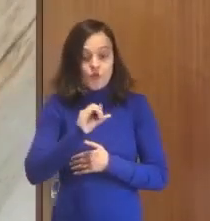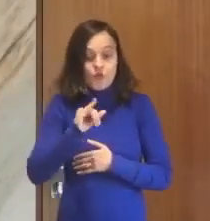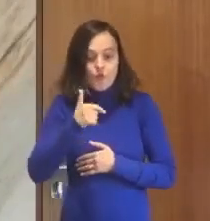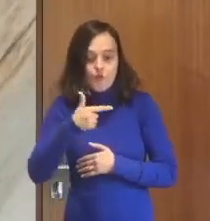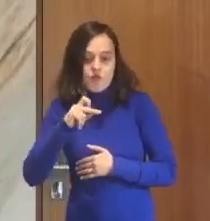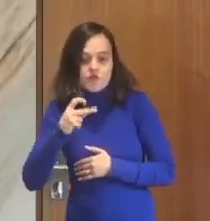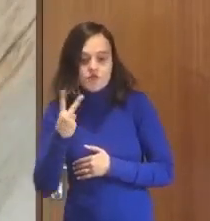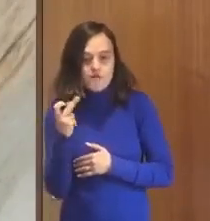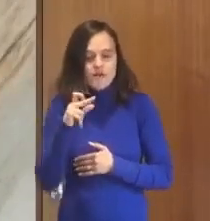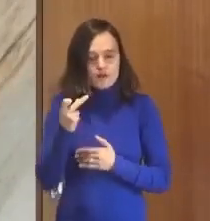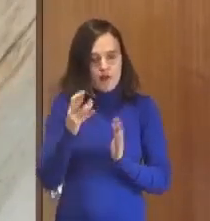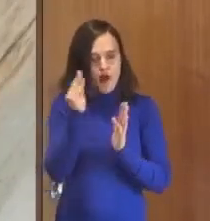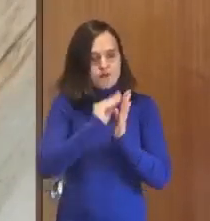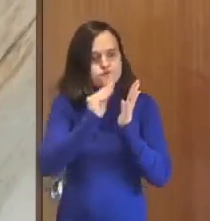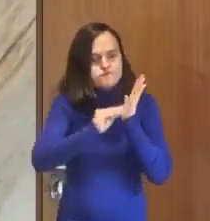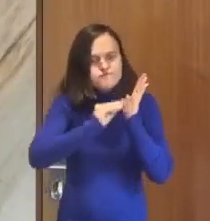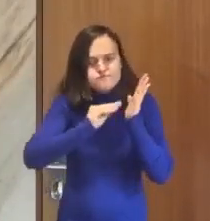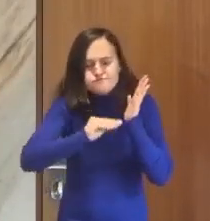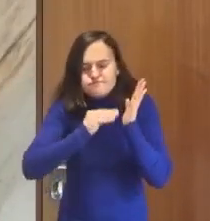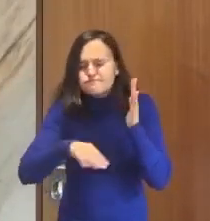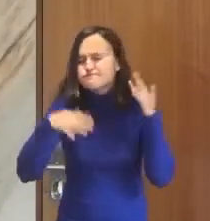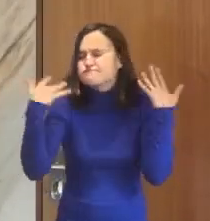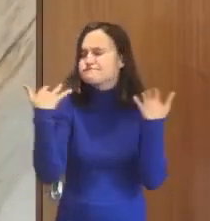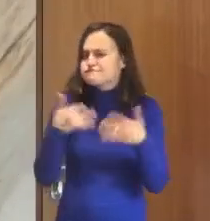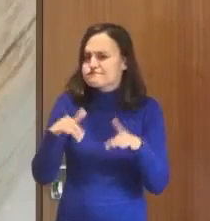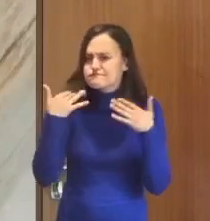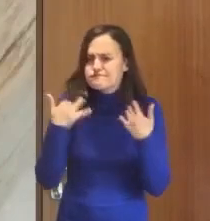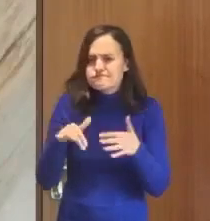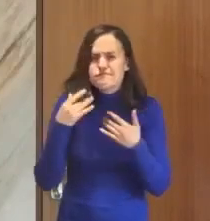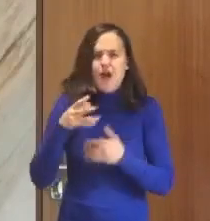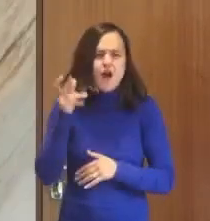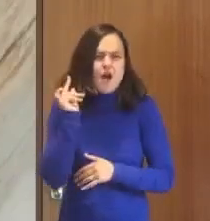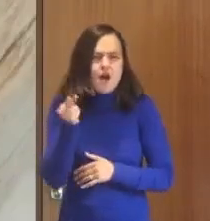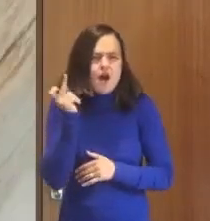que terão ocupado Brás Garcia Mascarenhas.